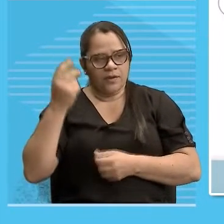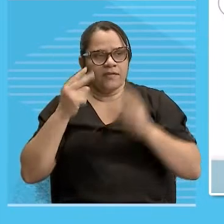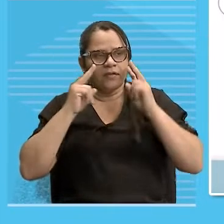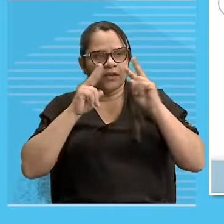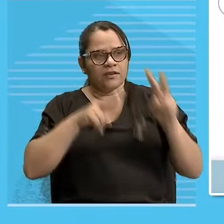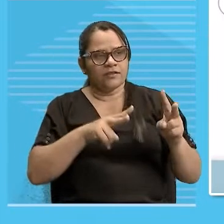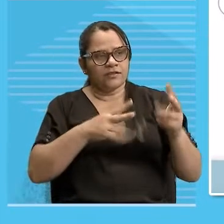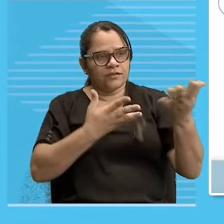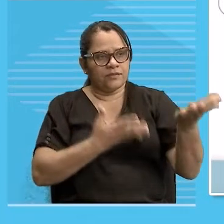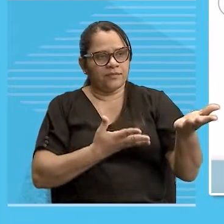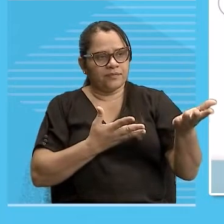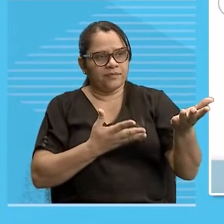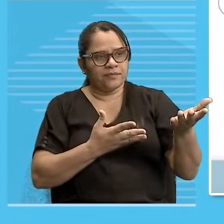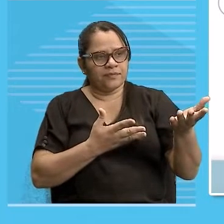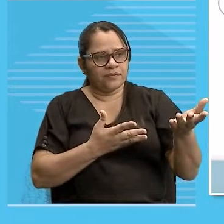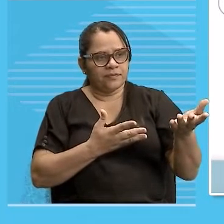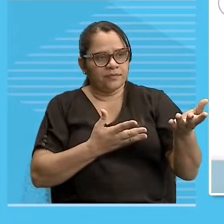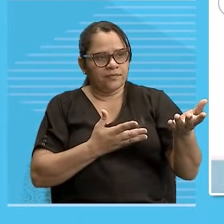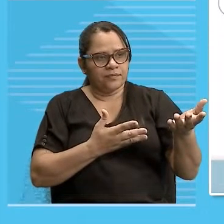dos